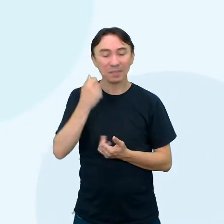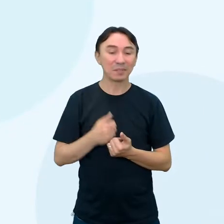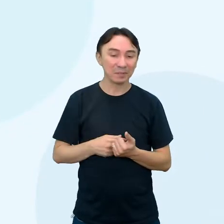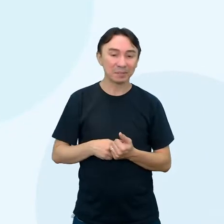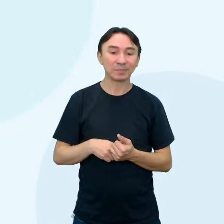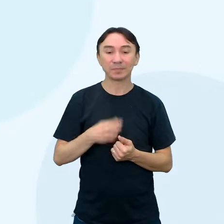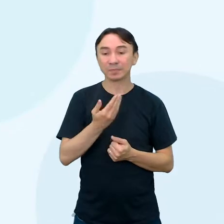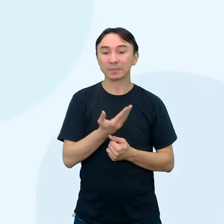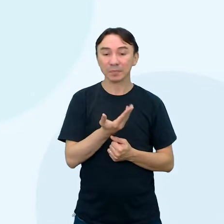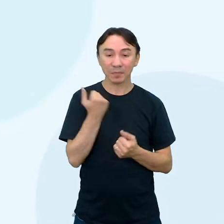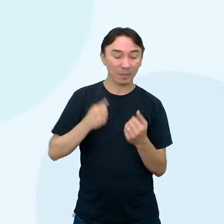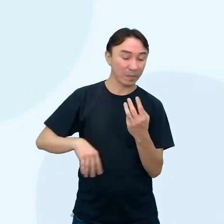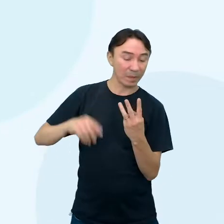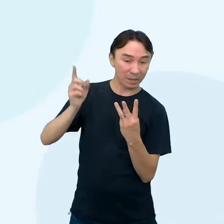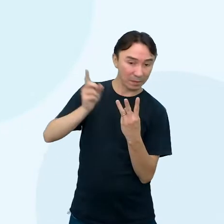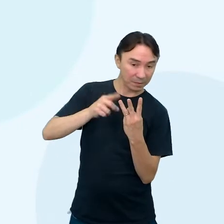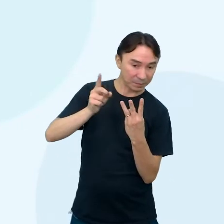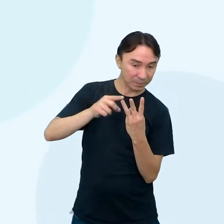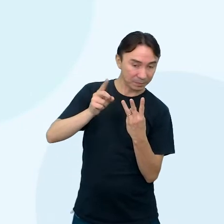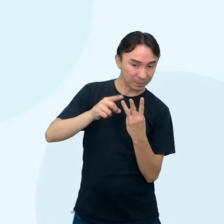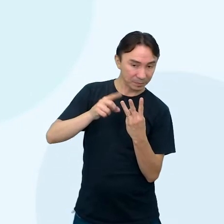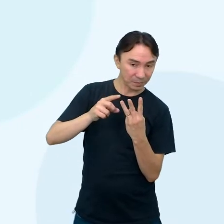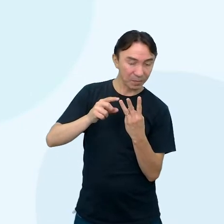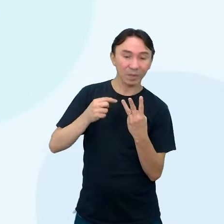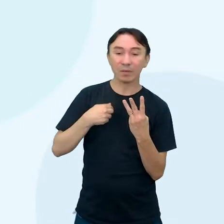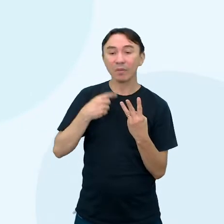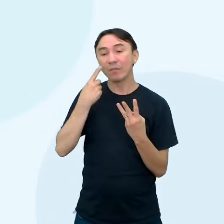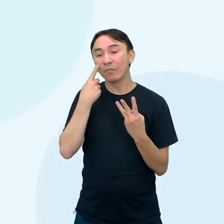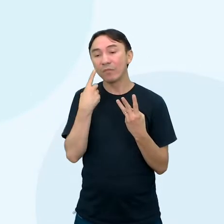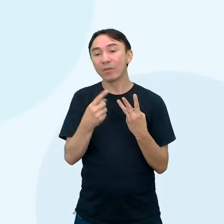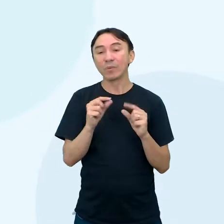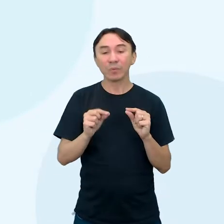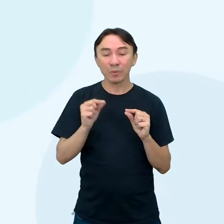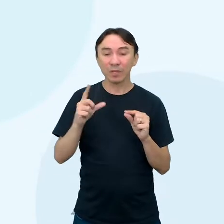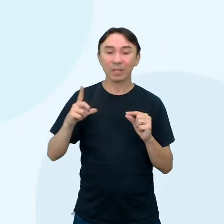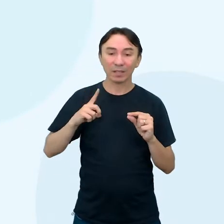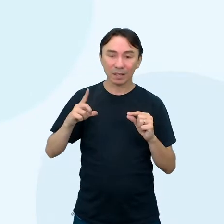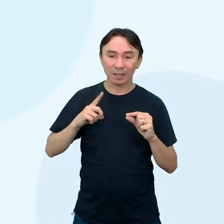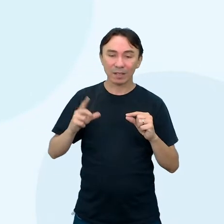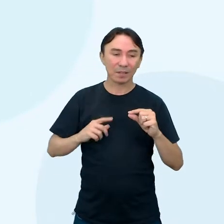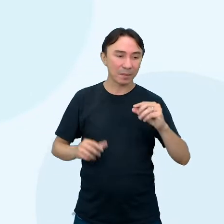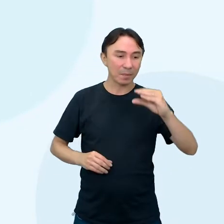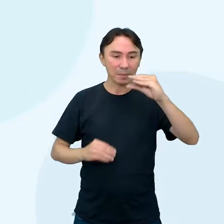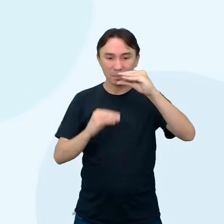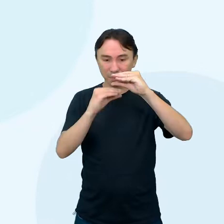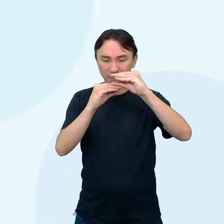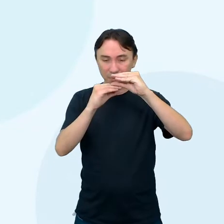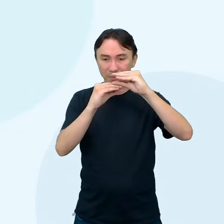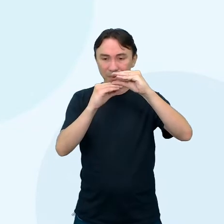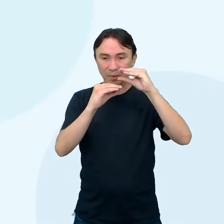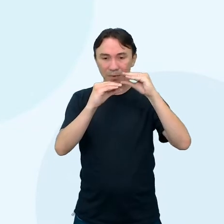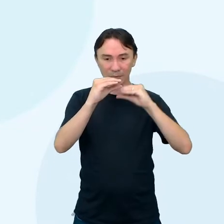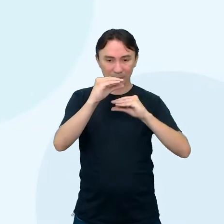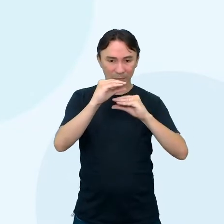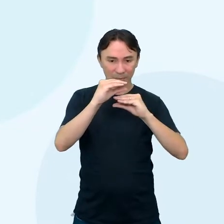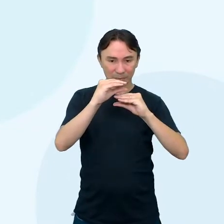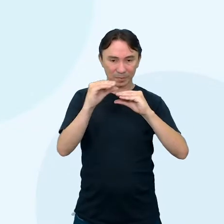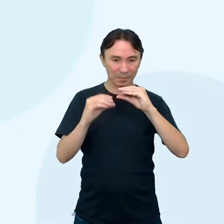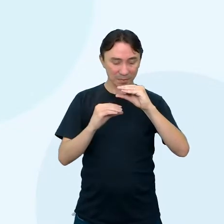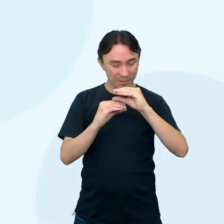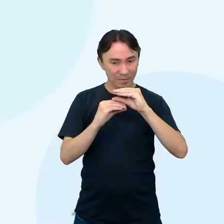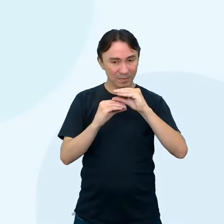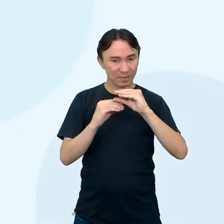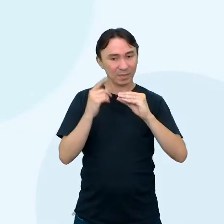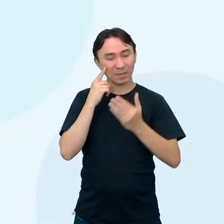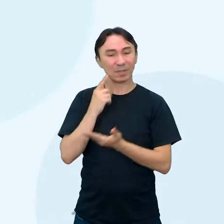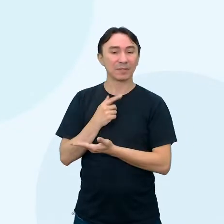última foto, a terceira foto, eu vejo uma parte mais escura na parte de cima do solo, né? Na superfície